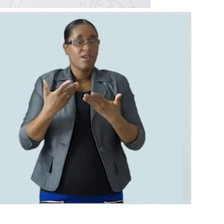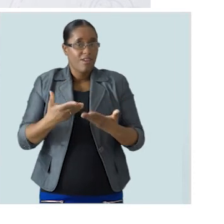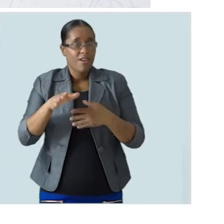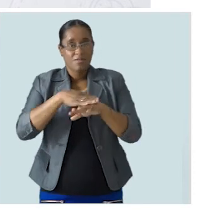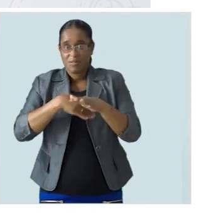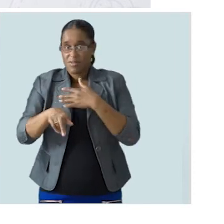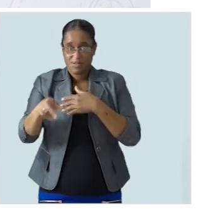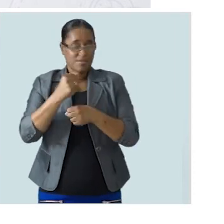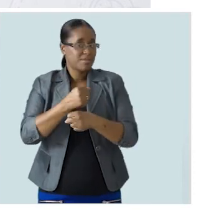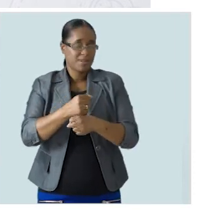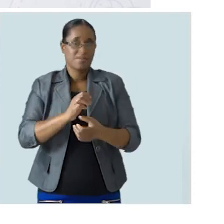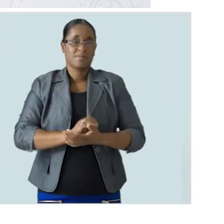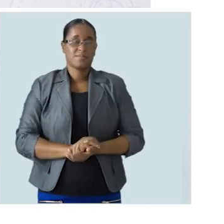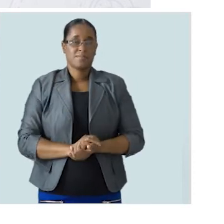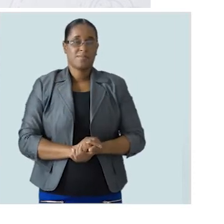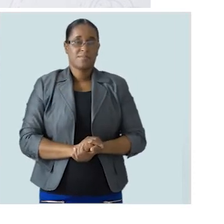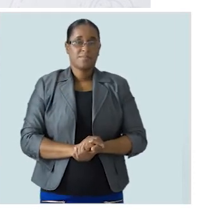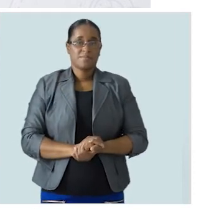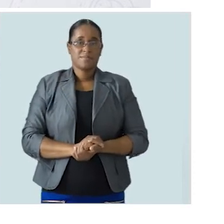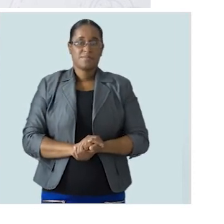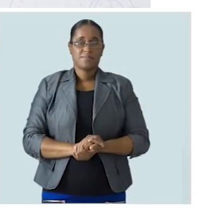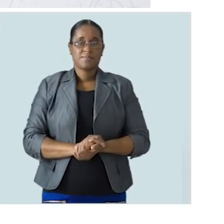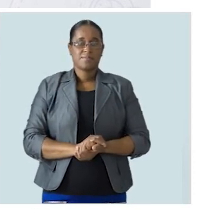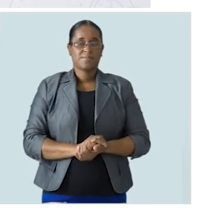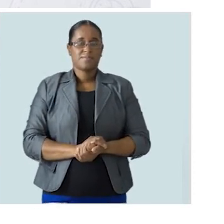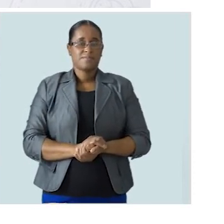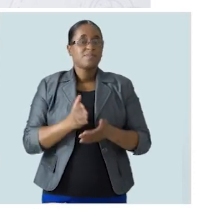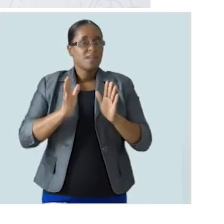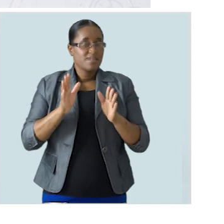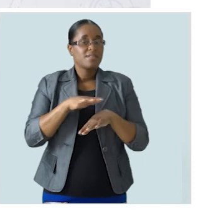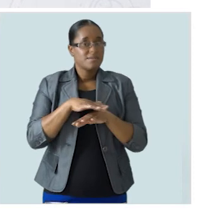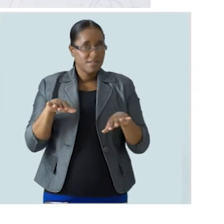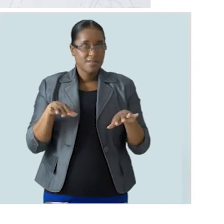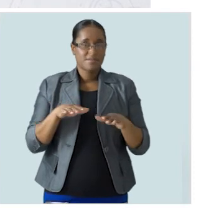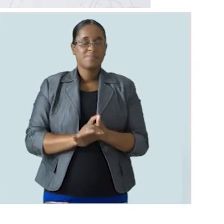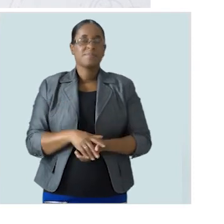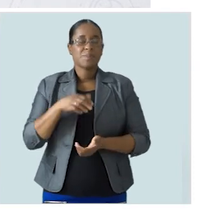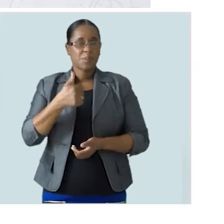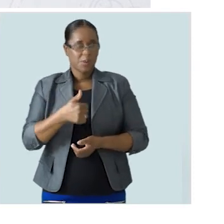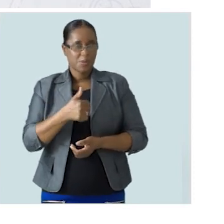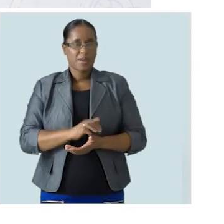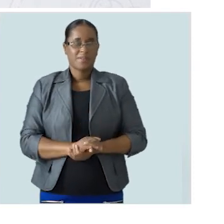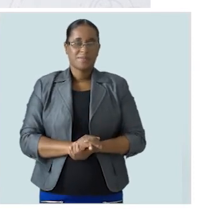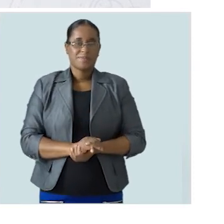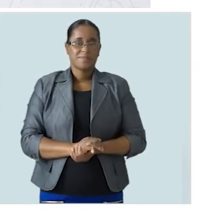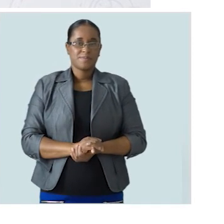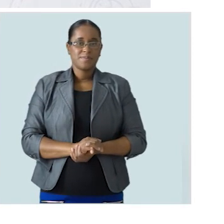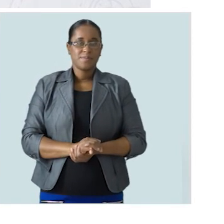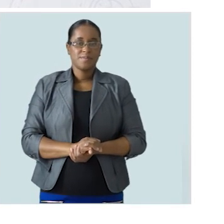Já está? Muito bem.